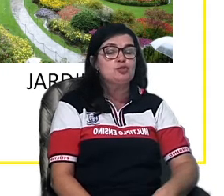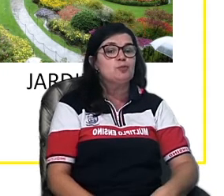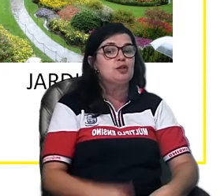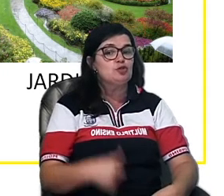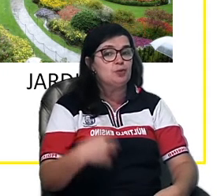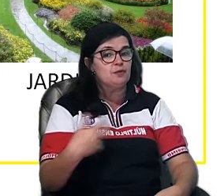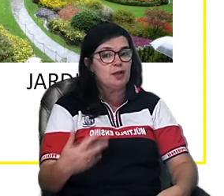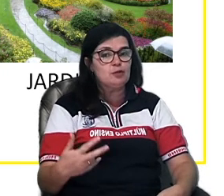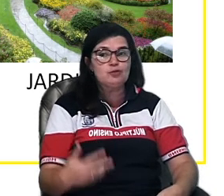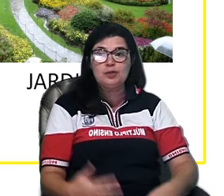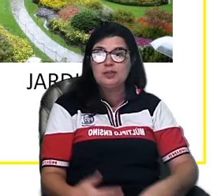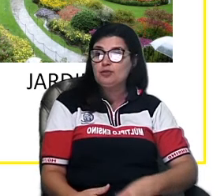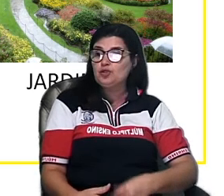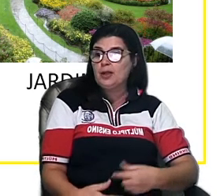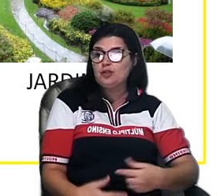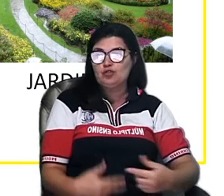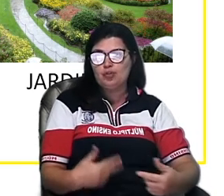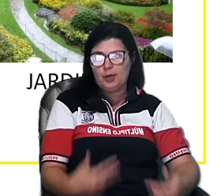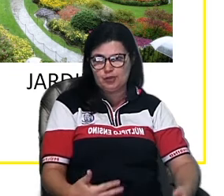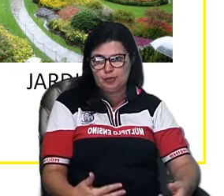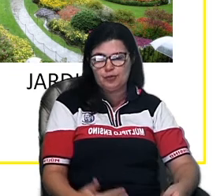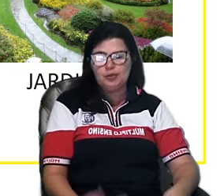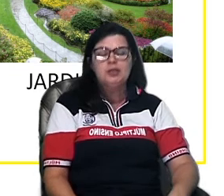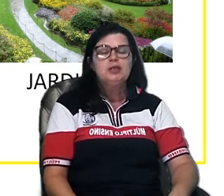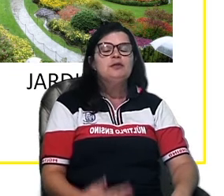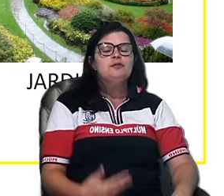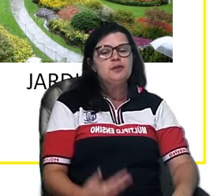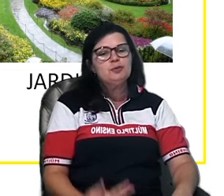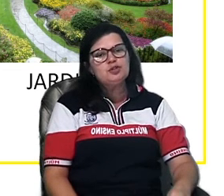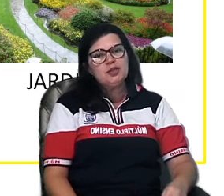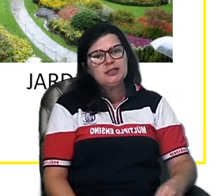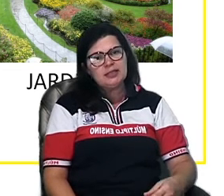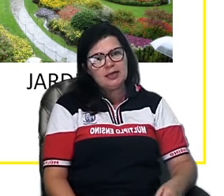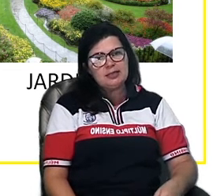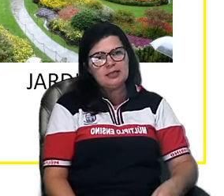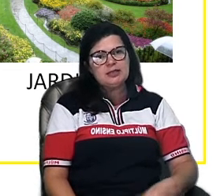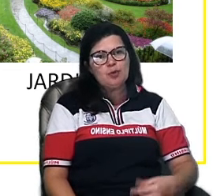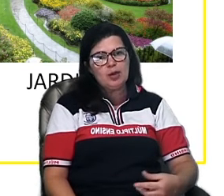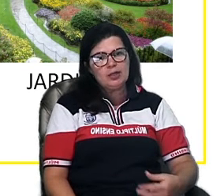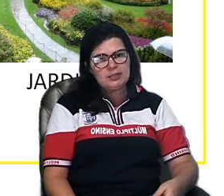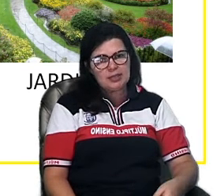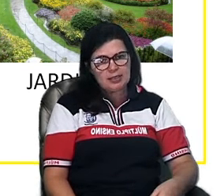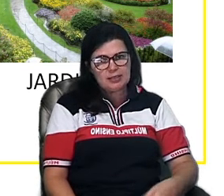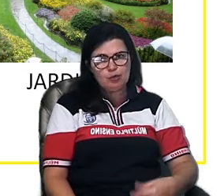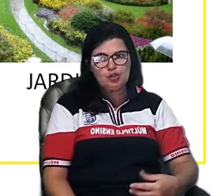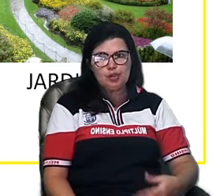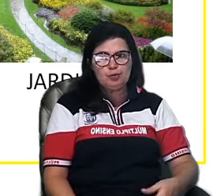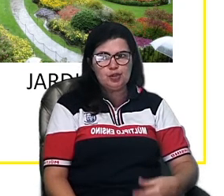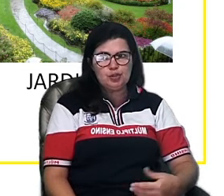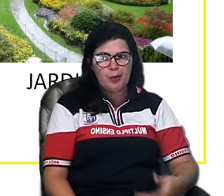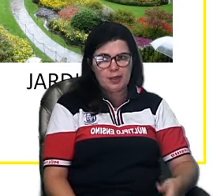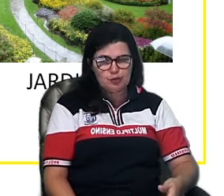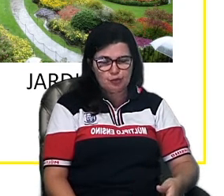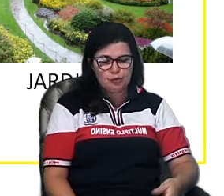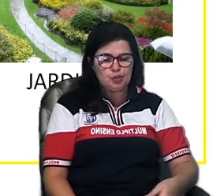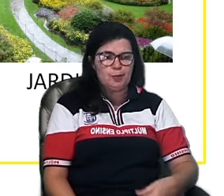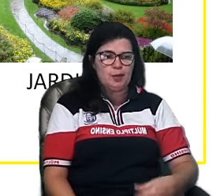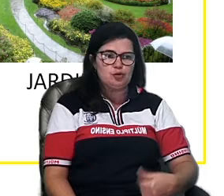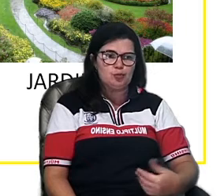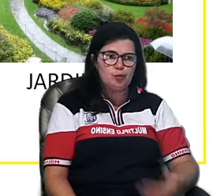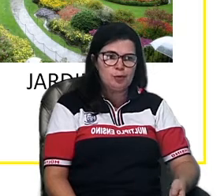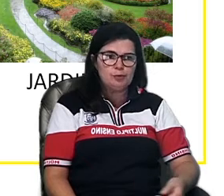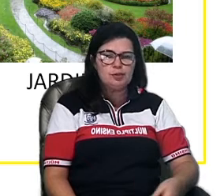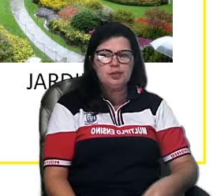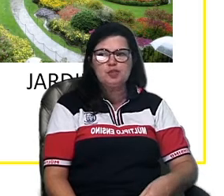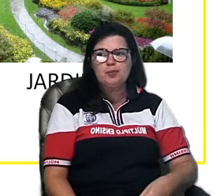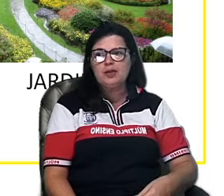públicos, o que são espaços privados, o que são espaços domésticos. Vimos que as cidades elas são organizadas em dois tipos de espaços: